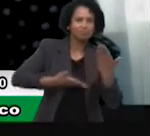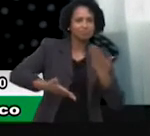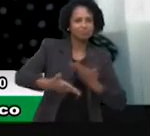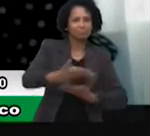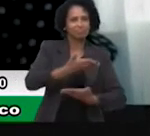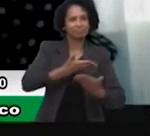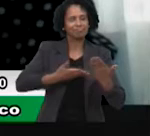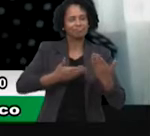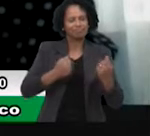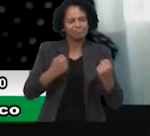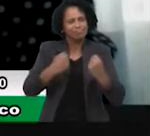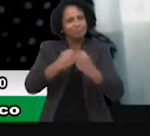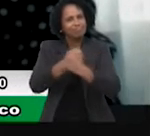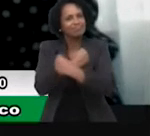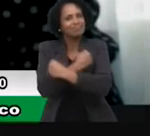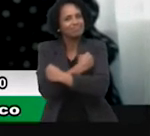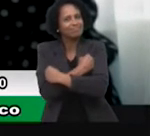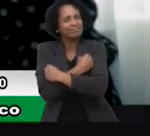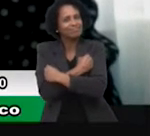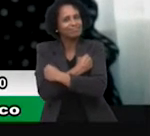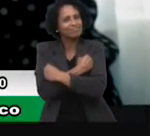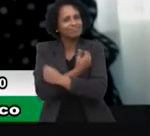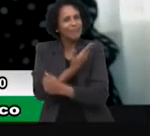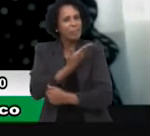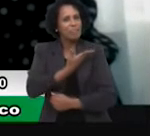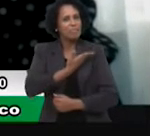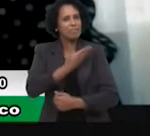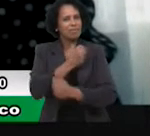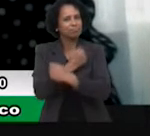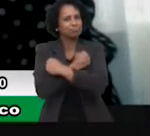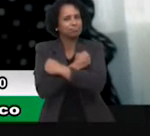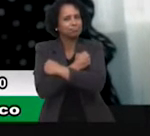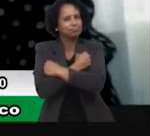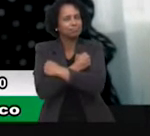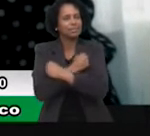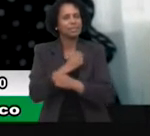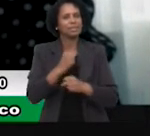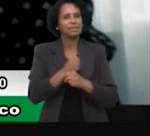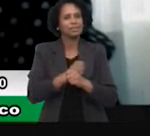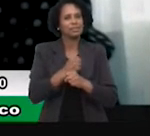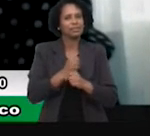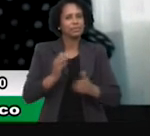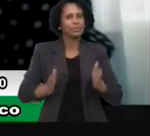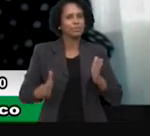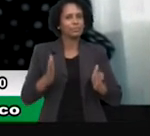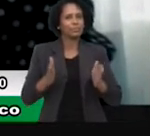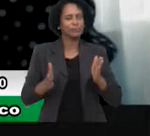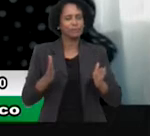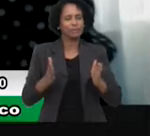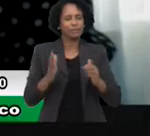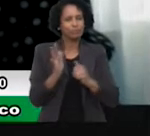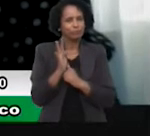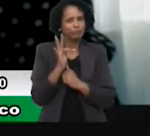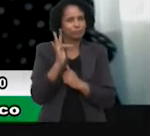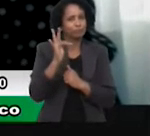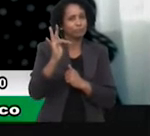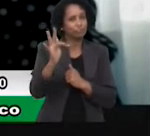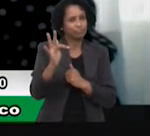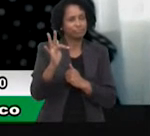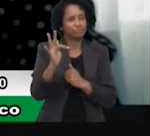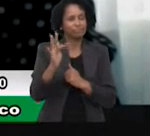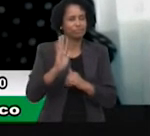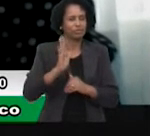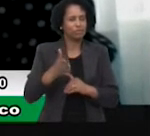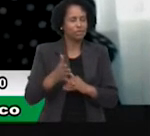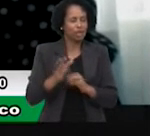que vocês tenham um grande ano e que a gente tenha um ano futuro aí para